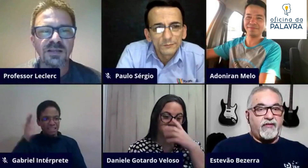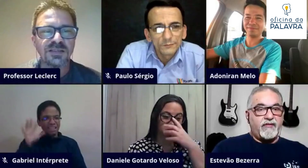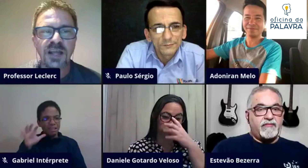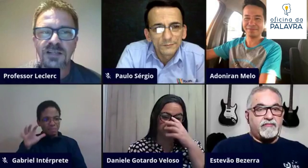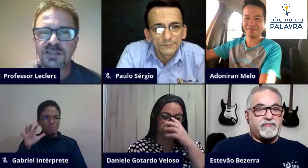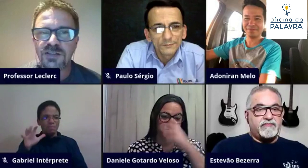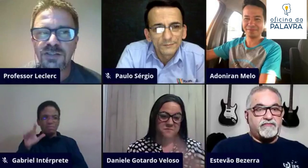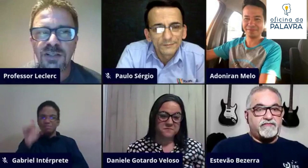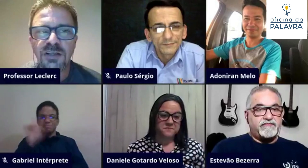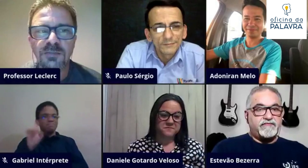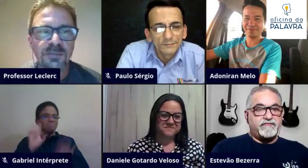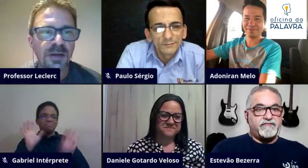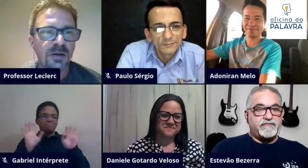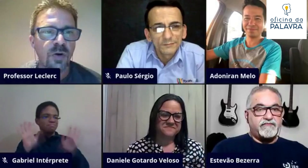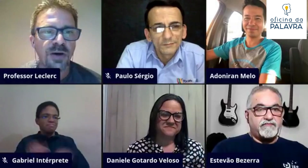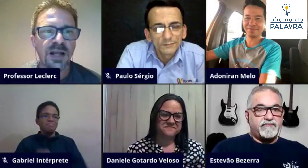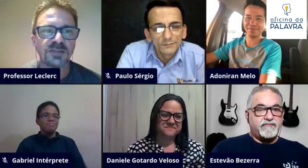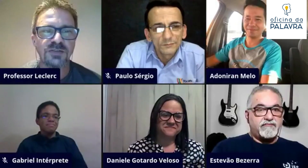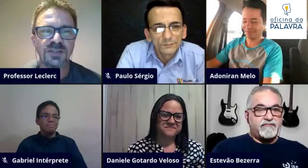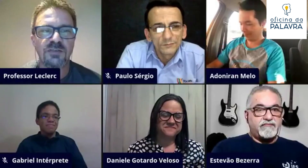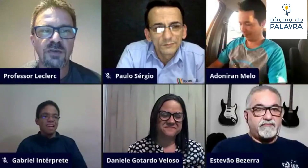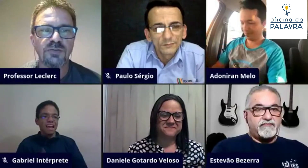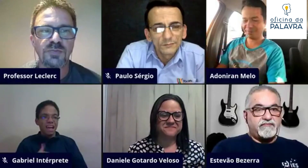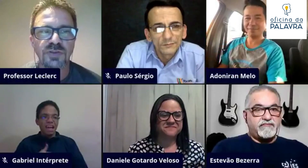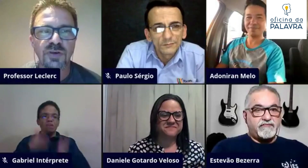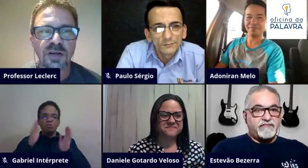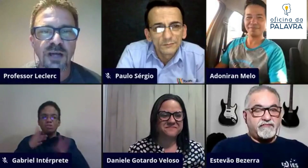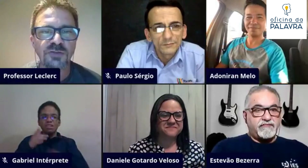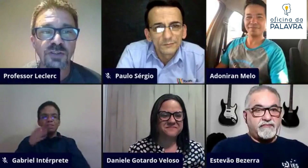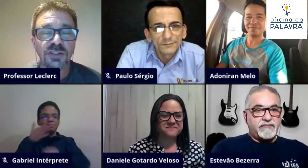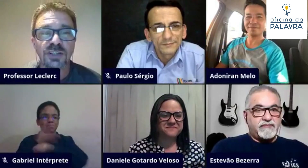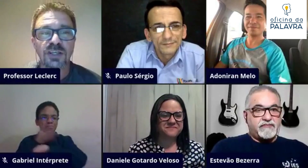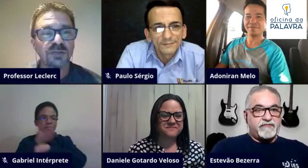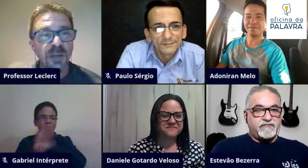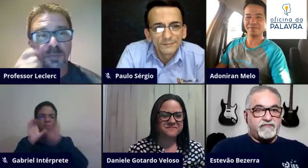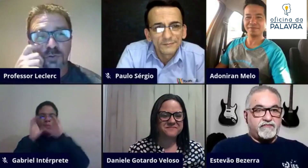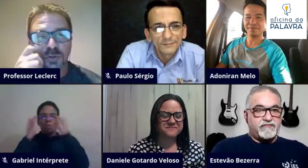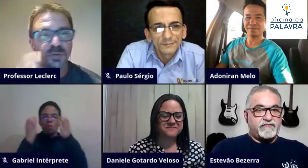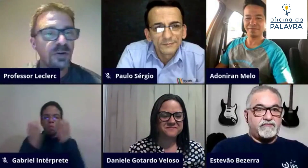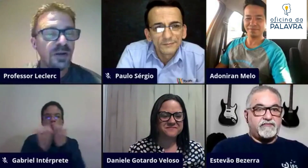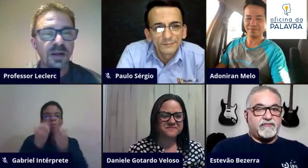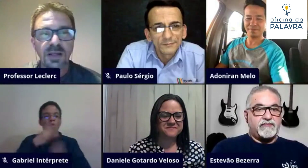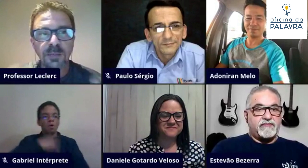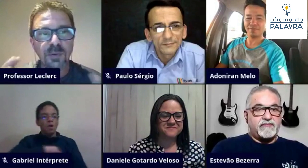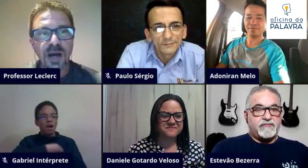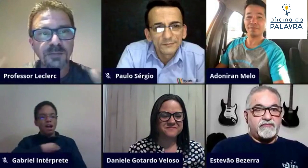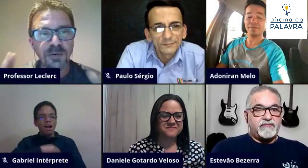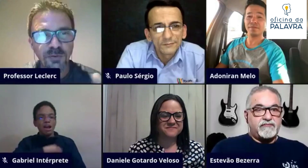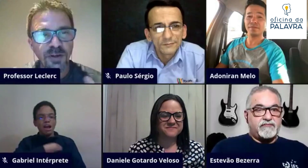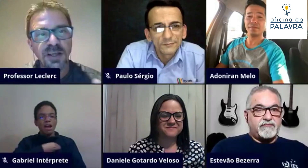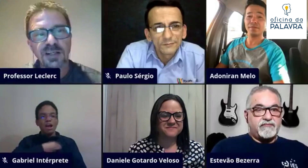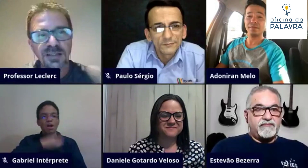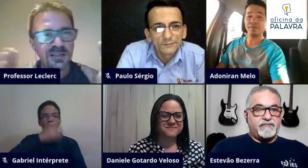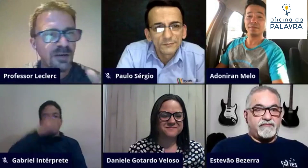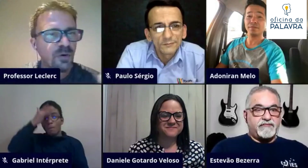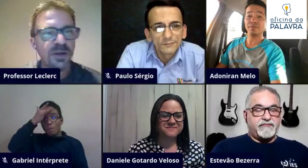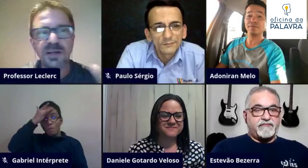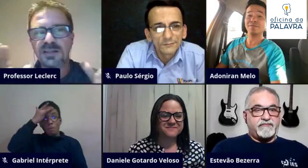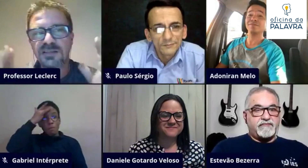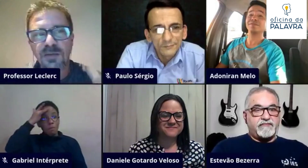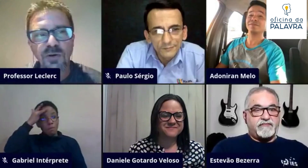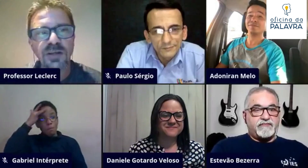Eu cansei de assistir congressos e eventos missionários onde a gente era o tempo todo empurrado para a fogueira, né?